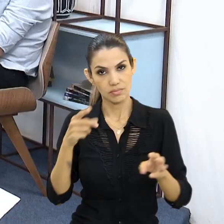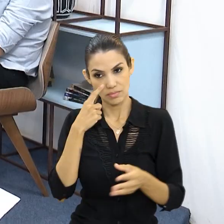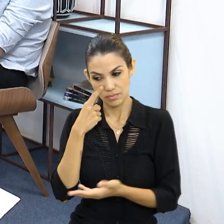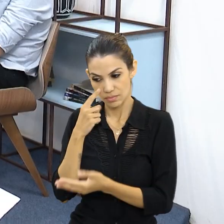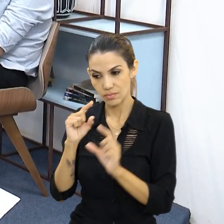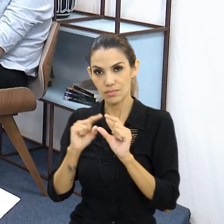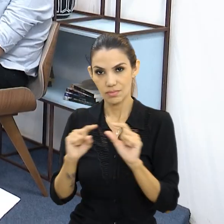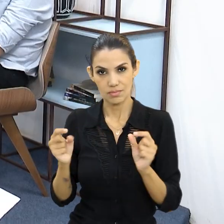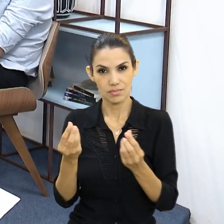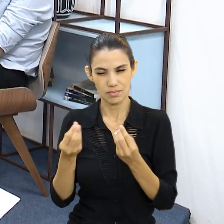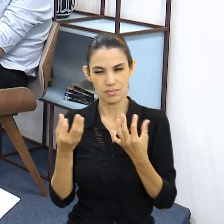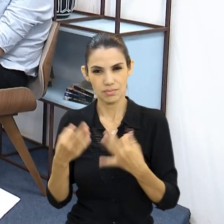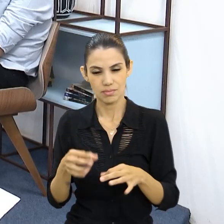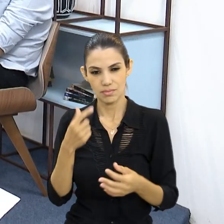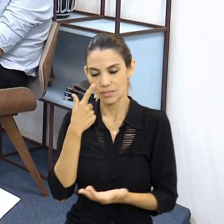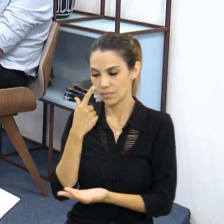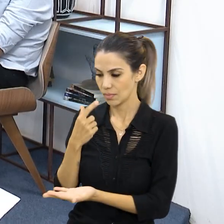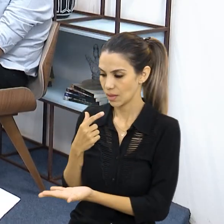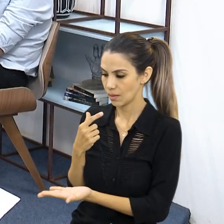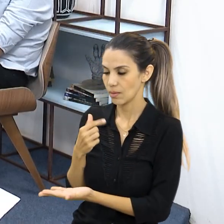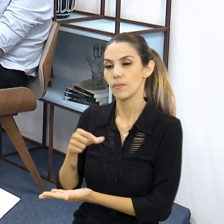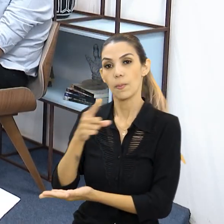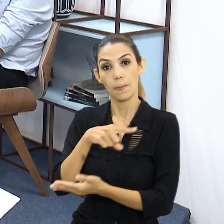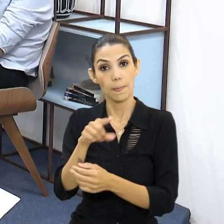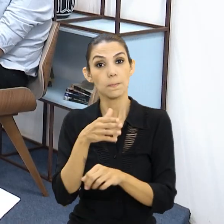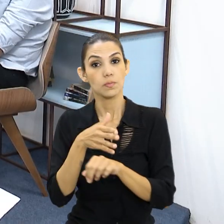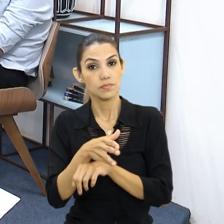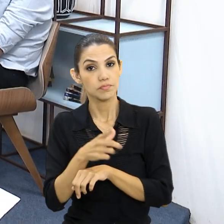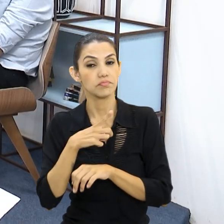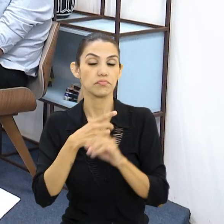Maria. CIMVET.com.